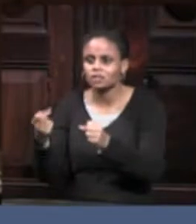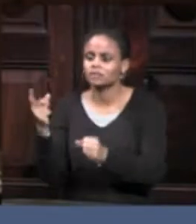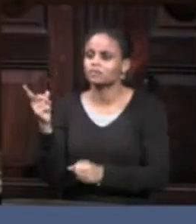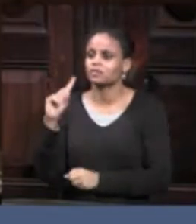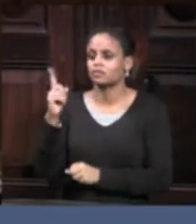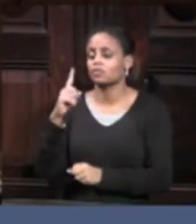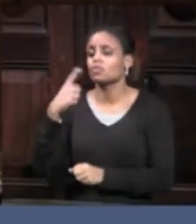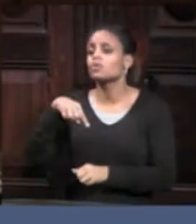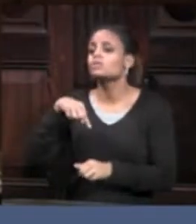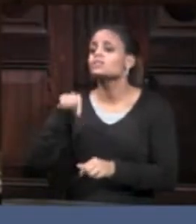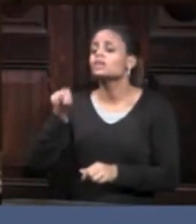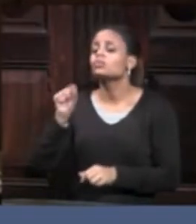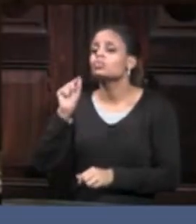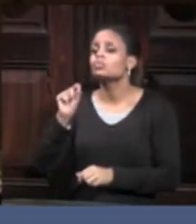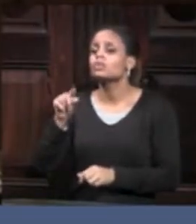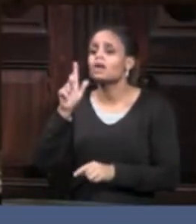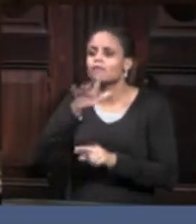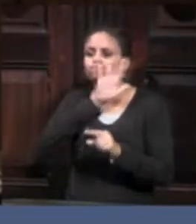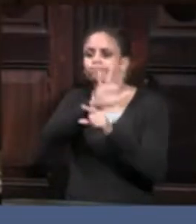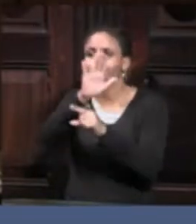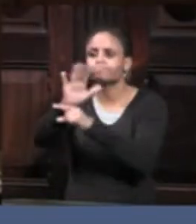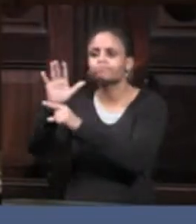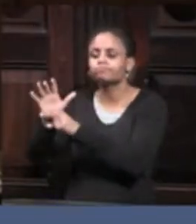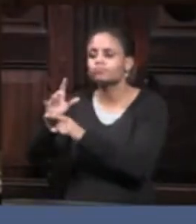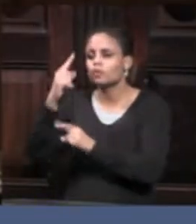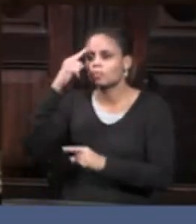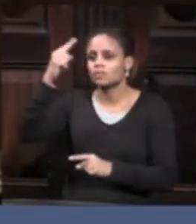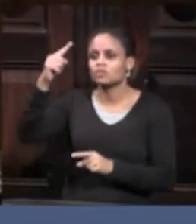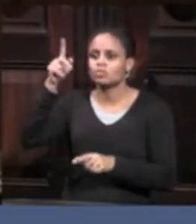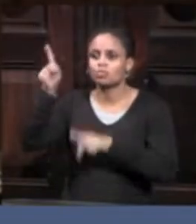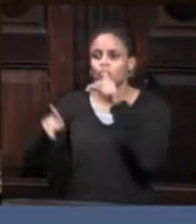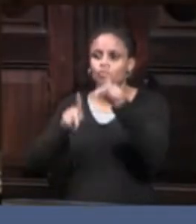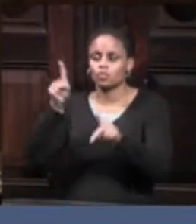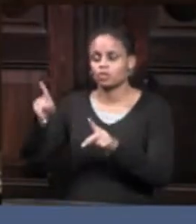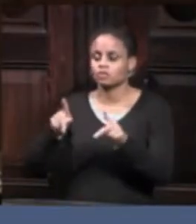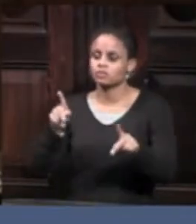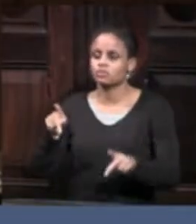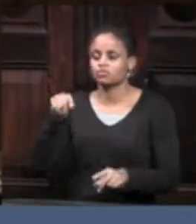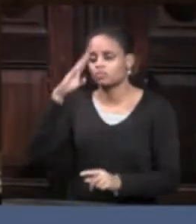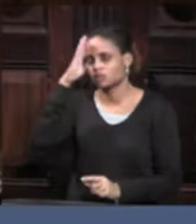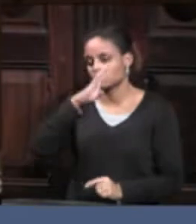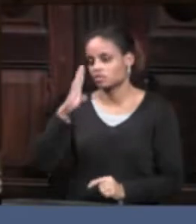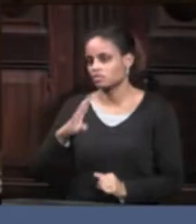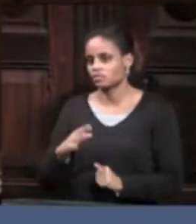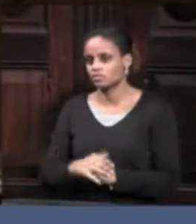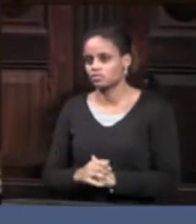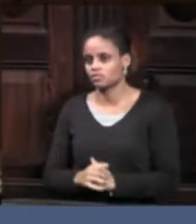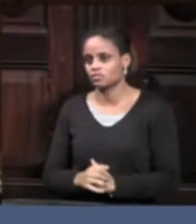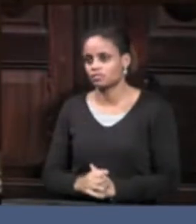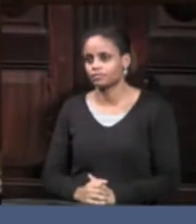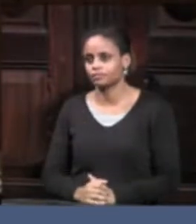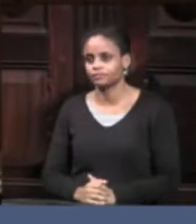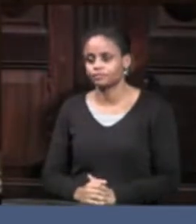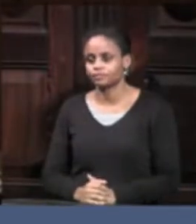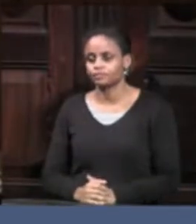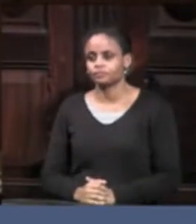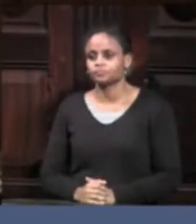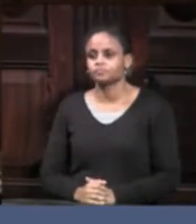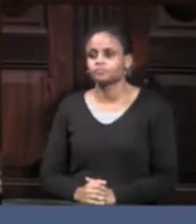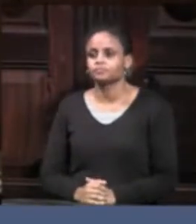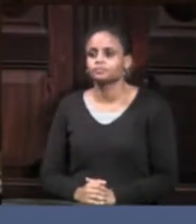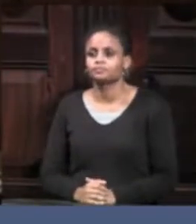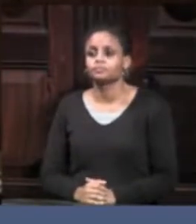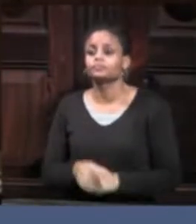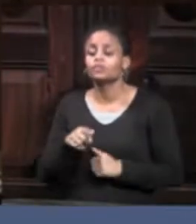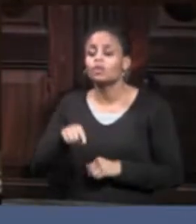para defender o que pensa a maioria. Isso é democracia. O Supremo Tribunal Federal decidirá sobre